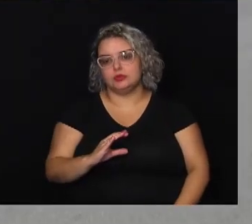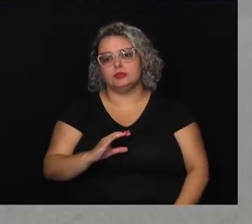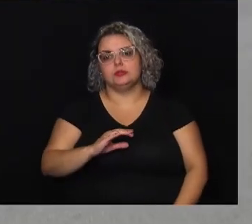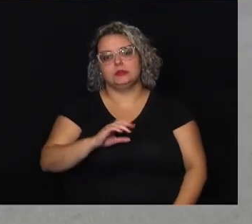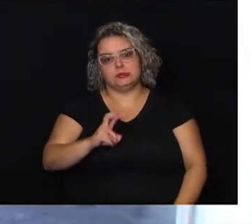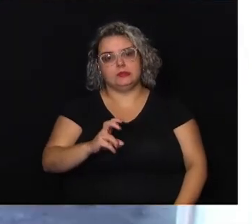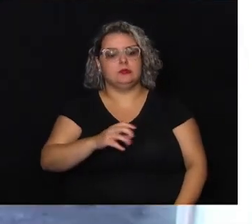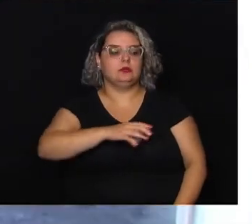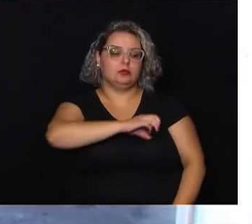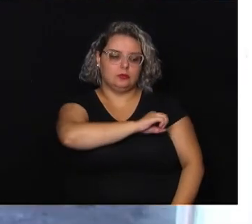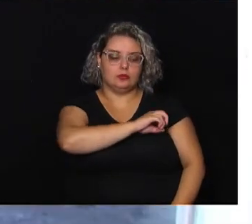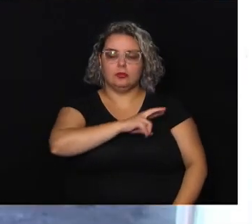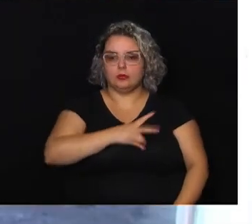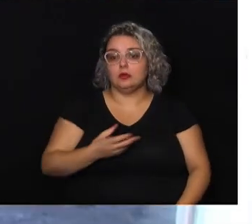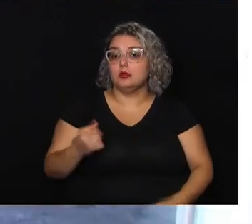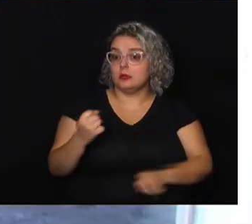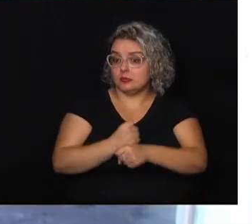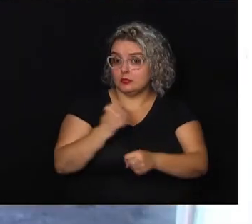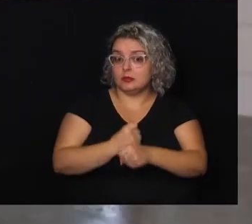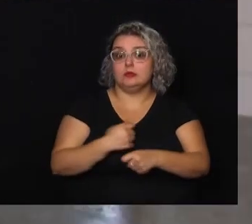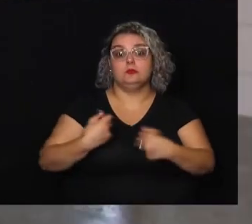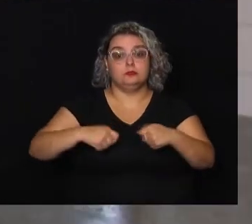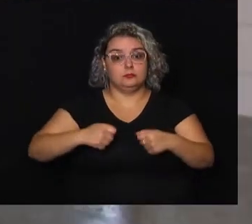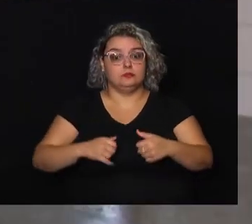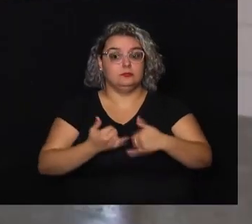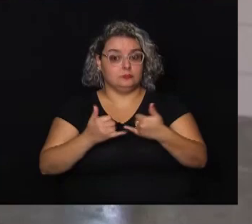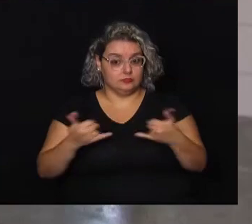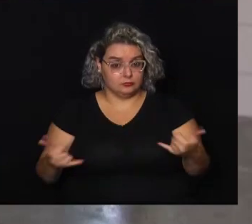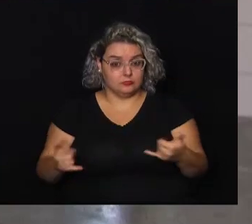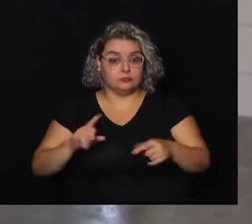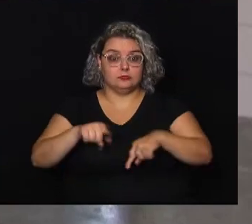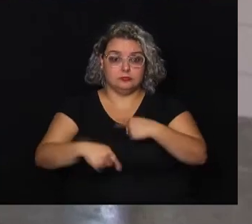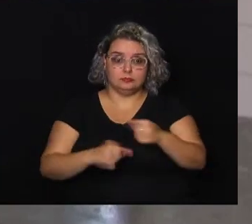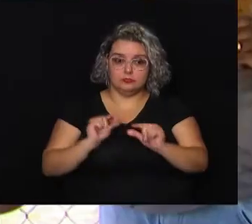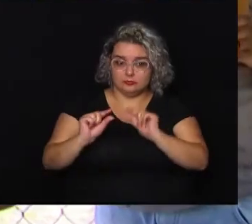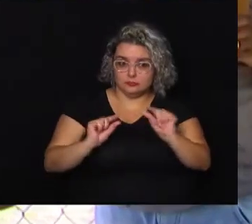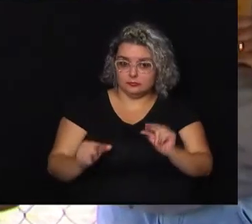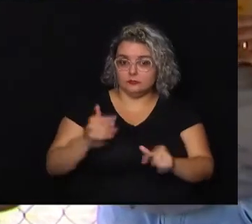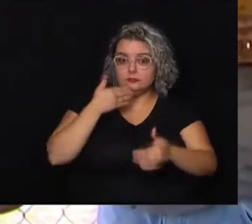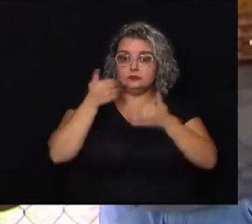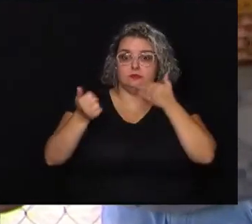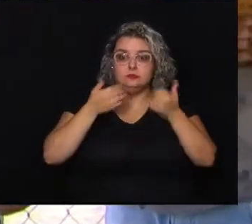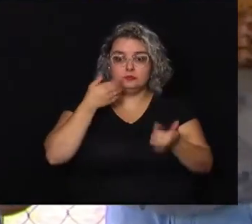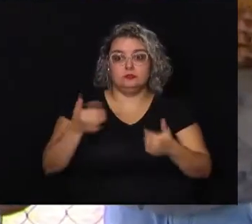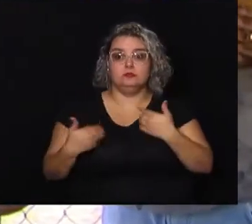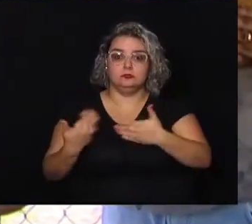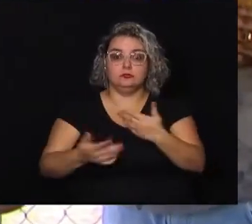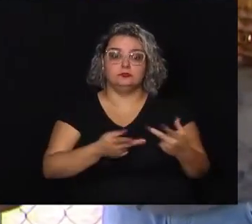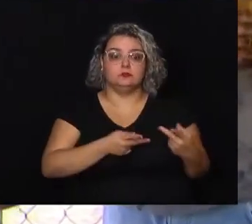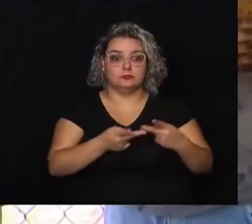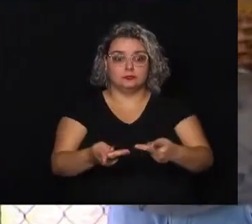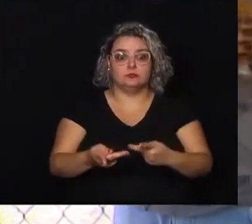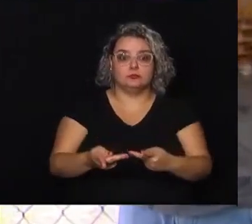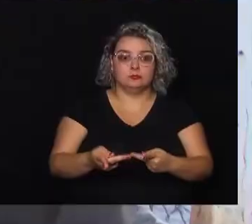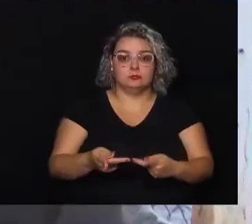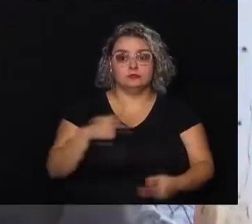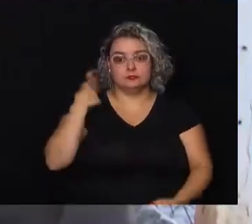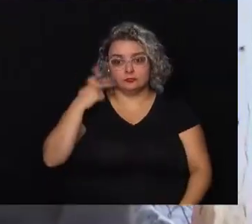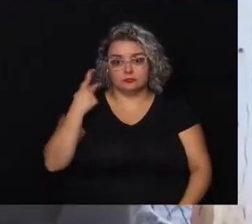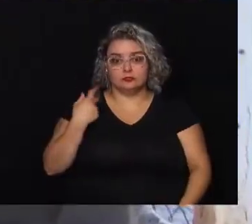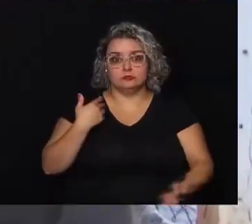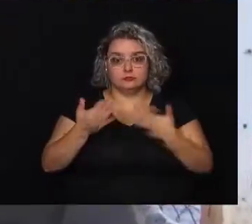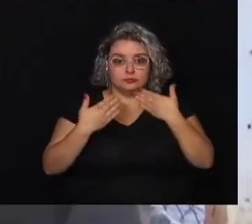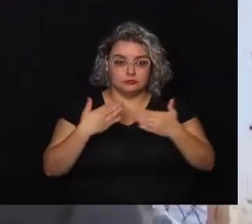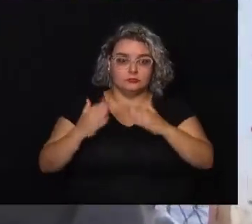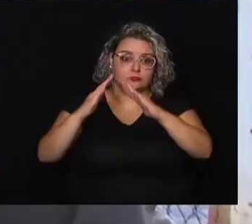deve necessitar de uma reforma da parte elétrica e outras pequenas melhorias. Durante a visita, os parlamentares conversaram com